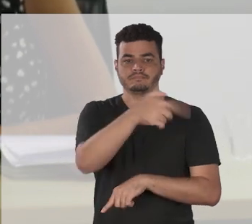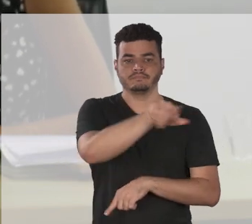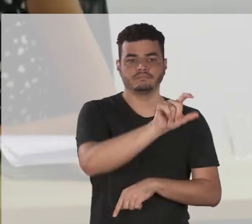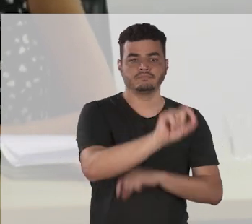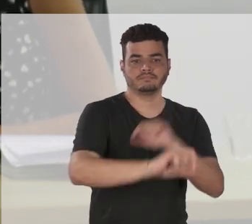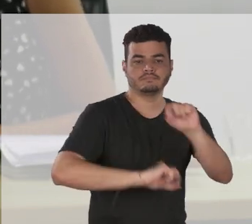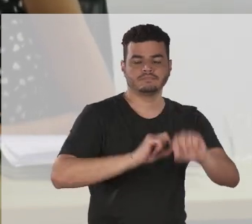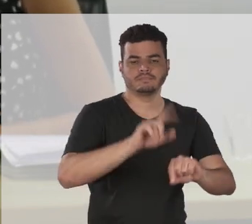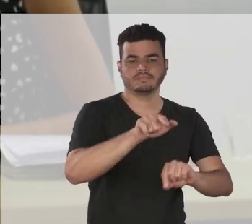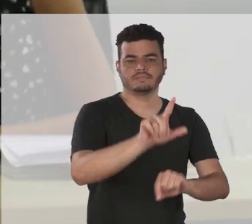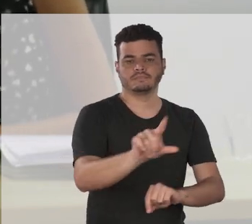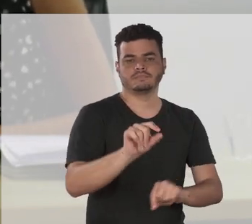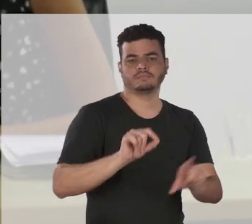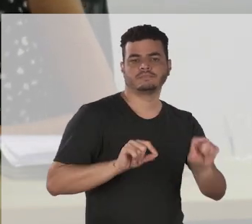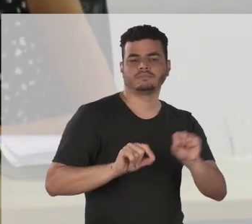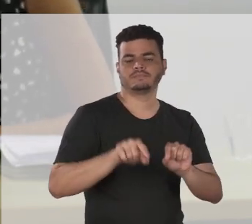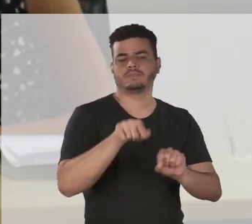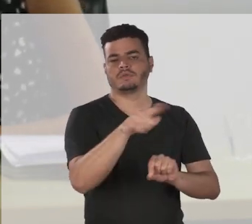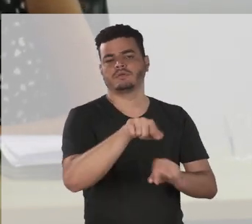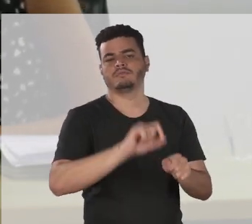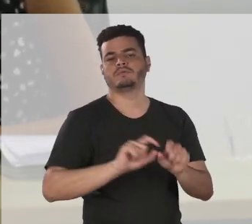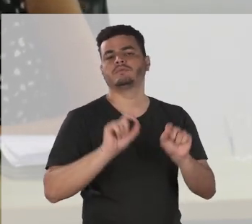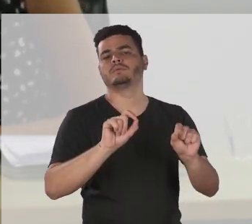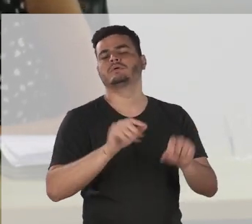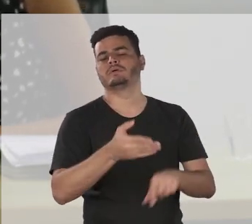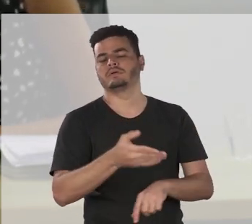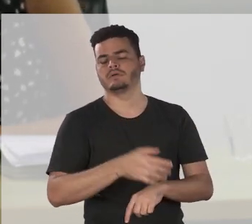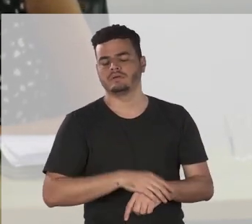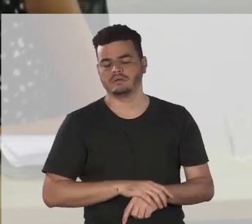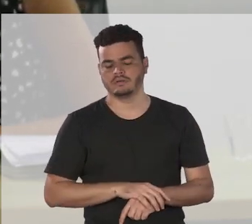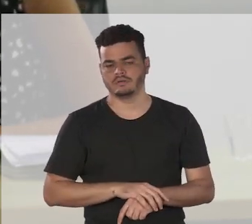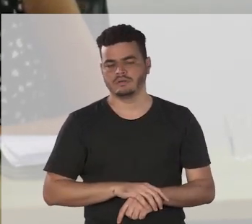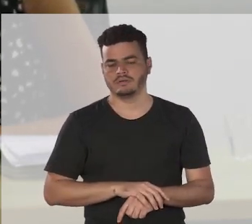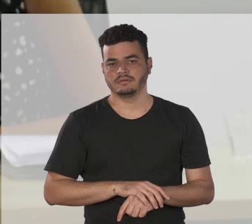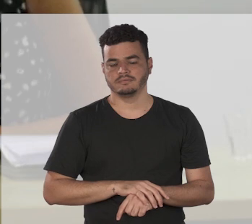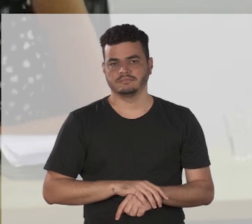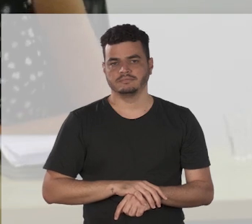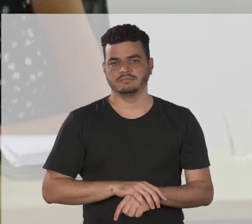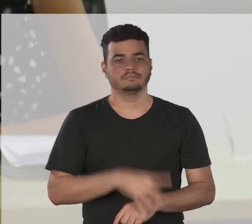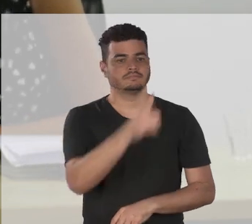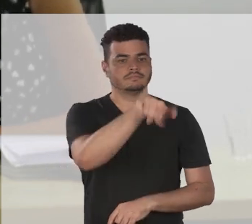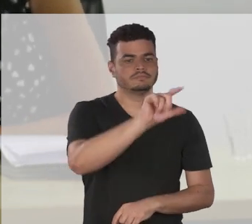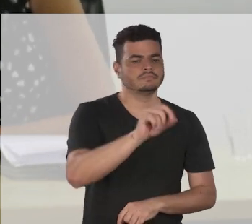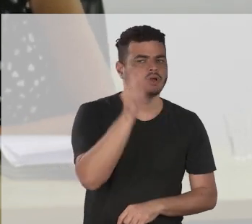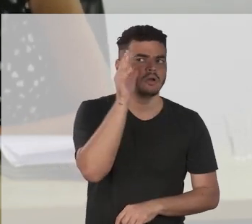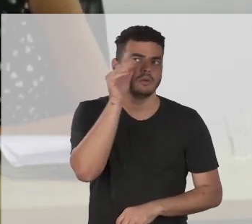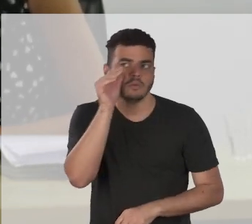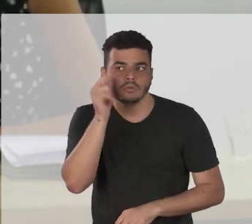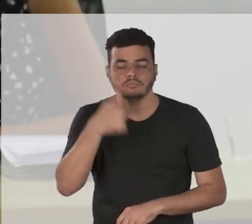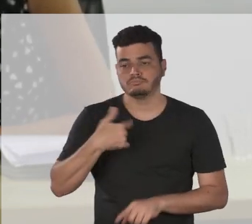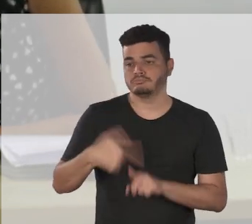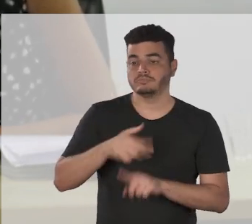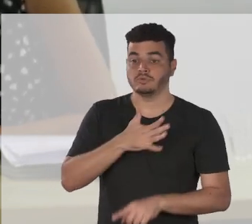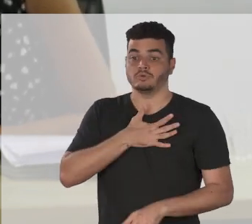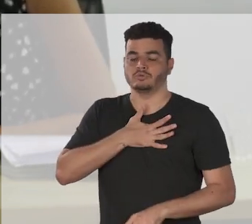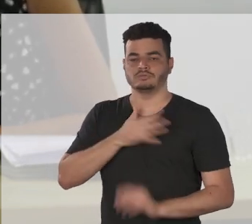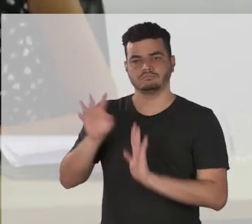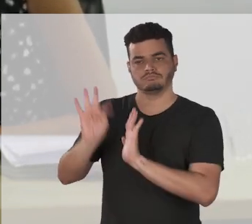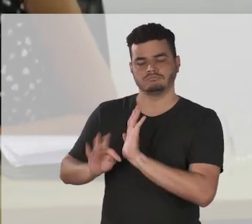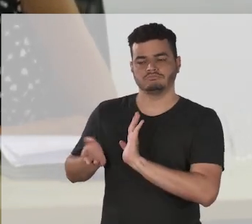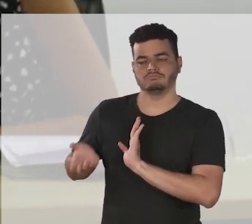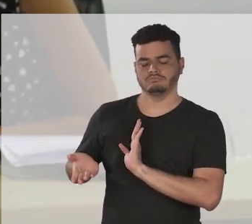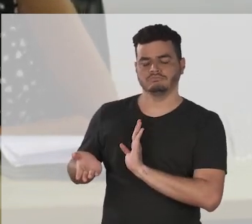Aconteceu algo, né, raro, porque justamente as crianças, né, o que fizeram a